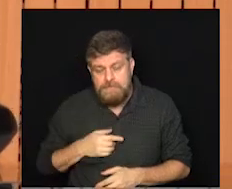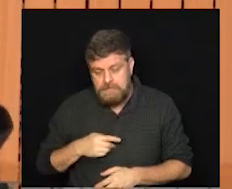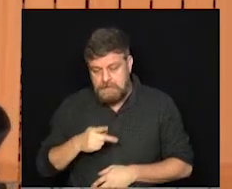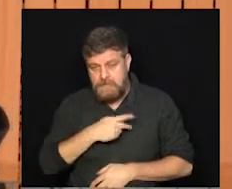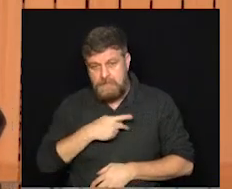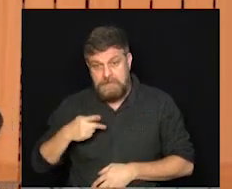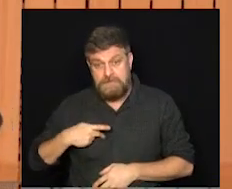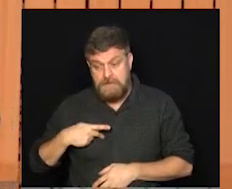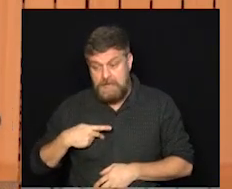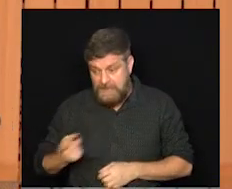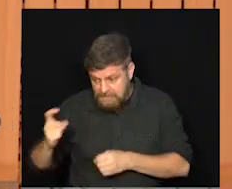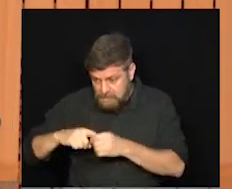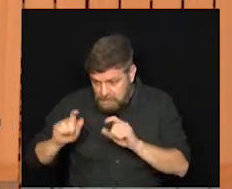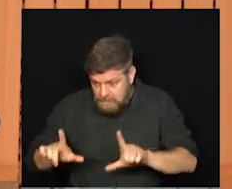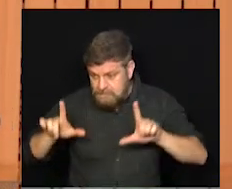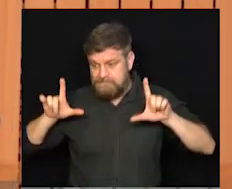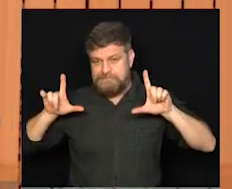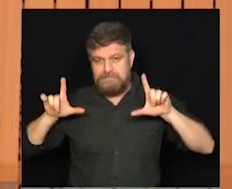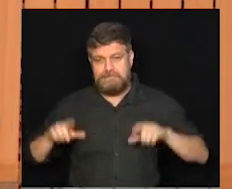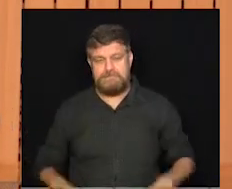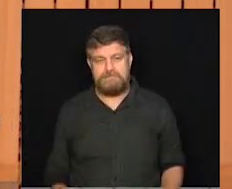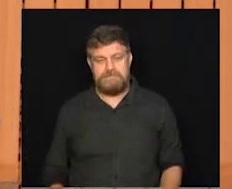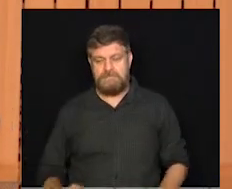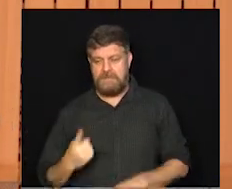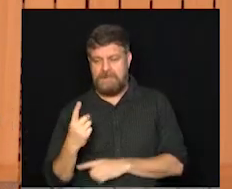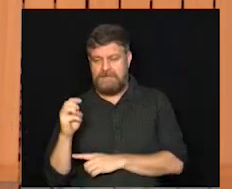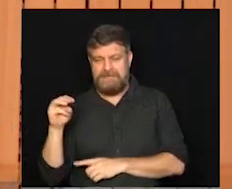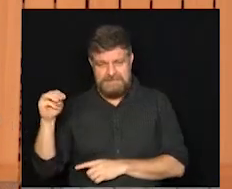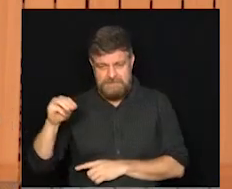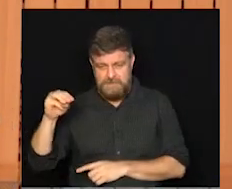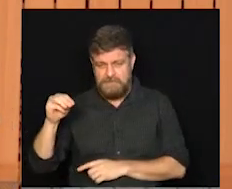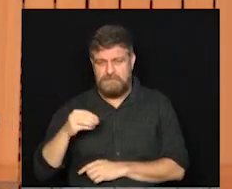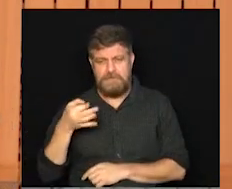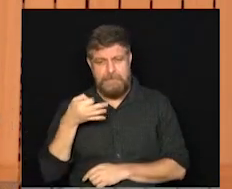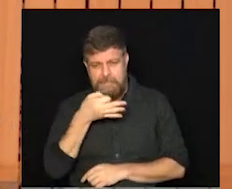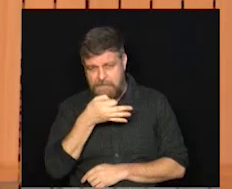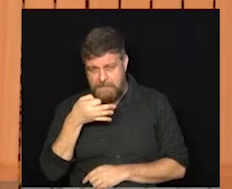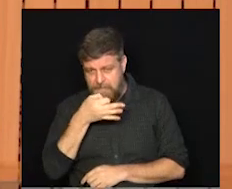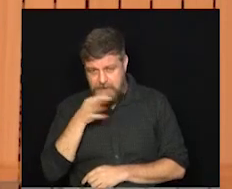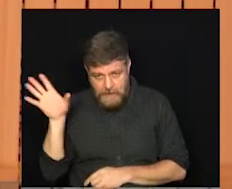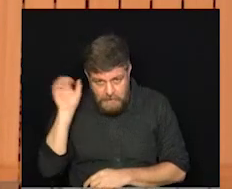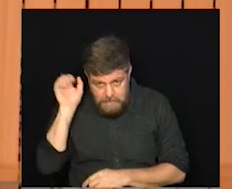ele voltou. Pastor Valdé, o senhor tem a palavra. Está nos ouvindo?